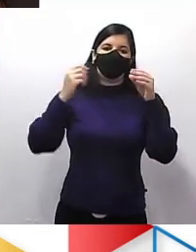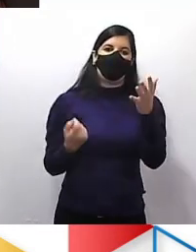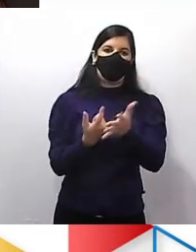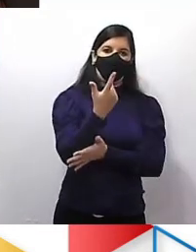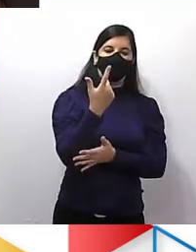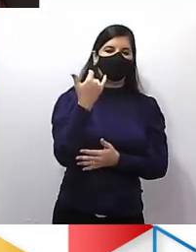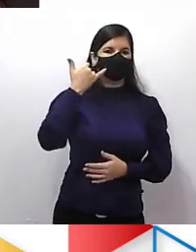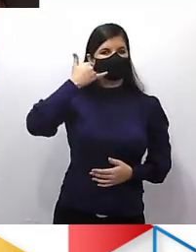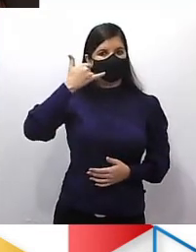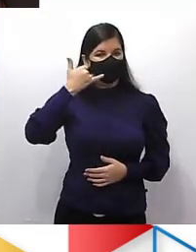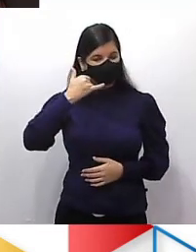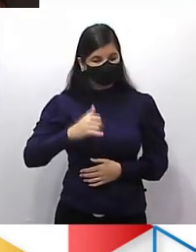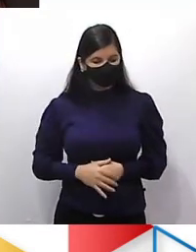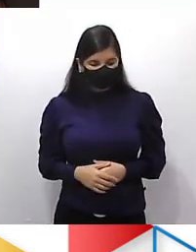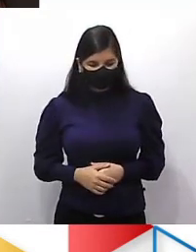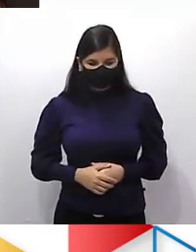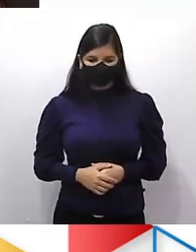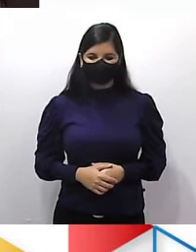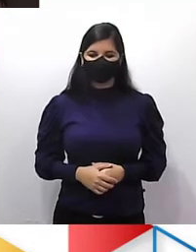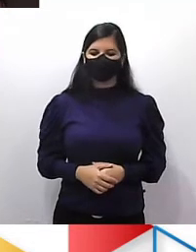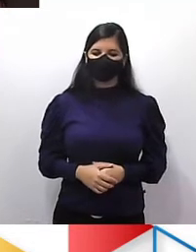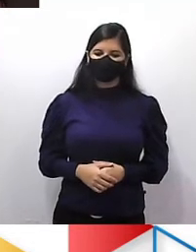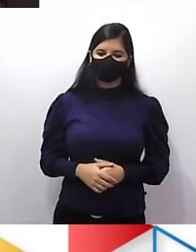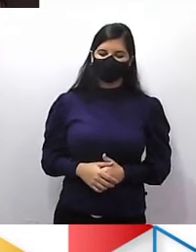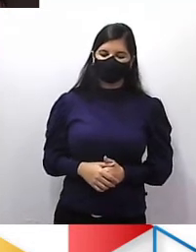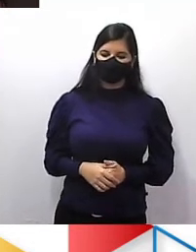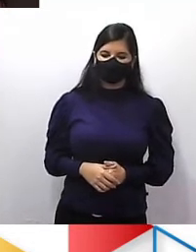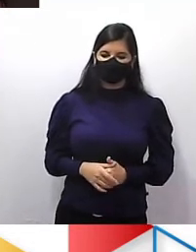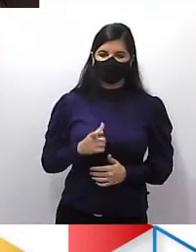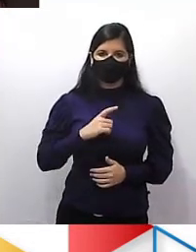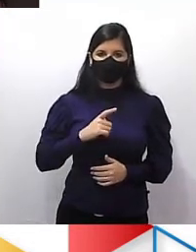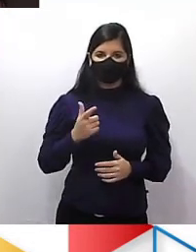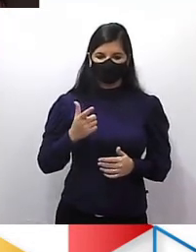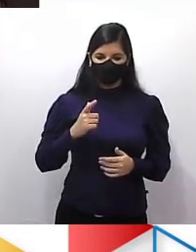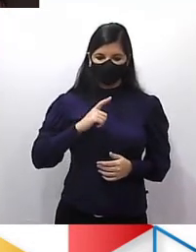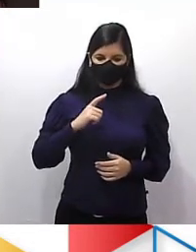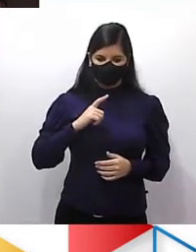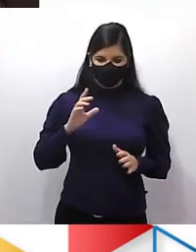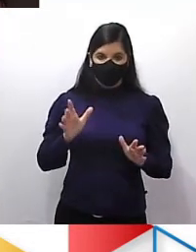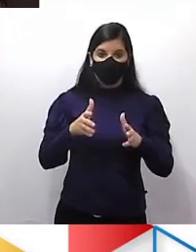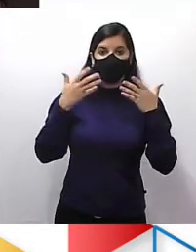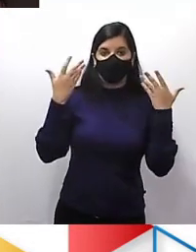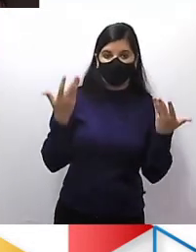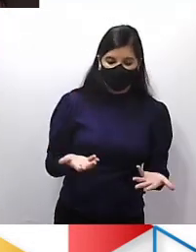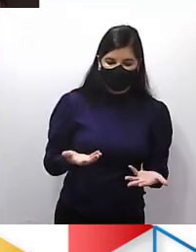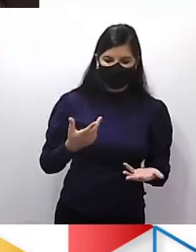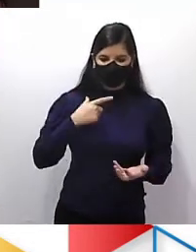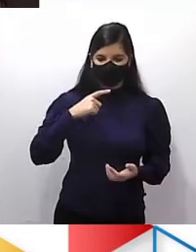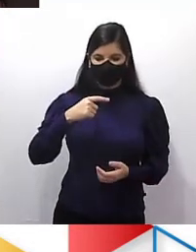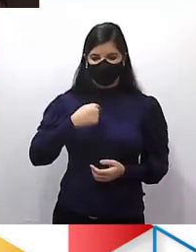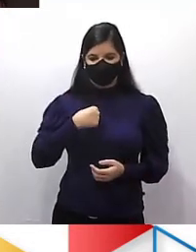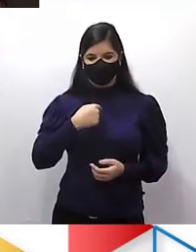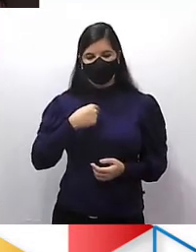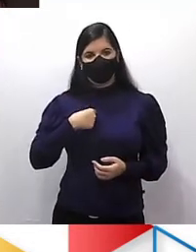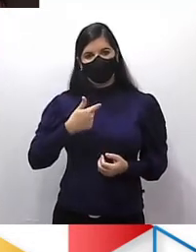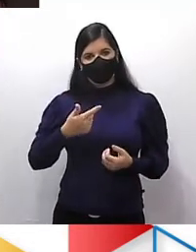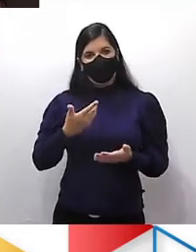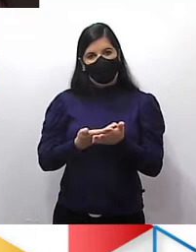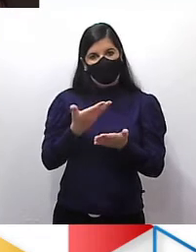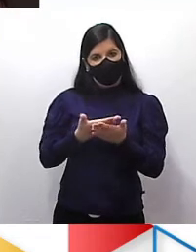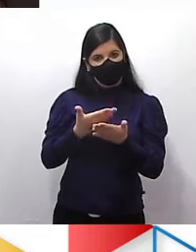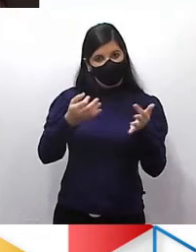um celular. E aí, novamente, when this classes end, quando essa